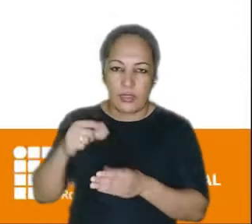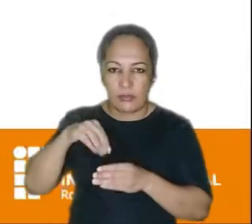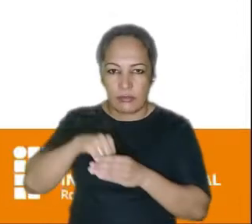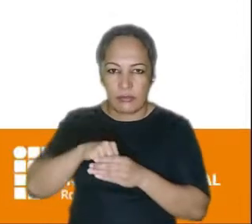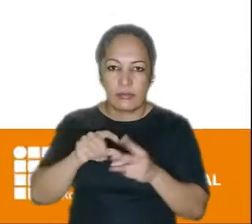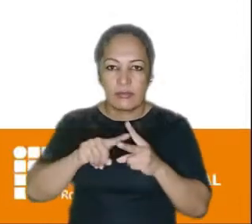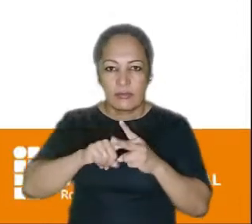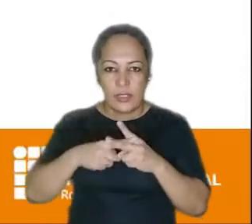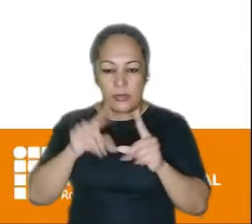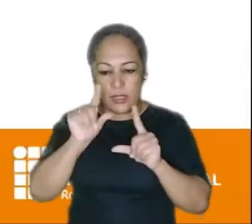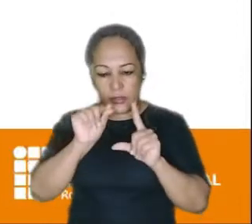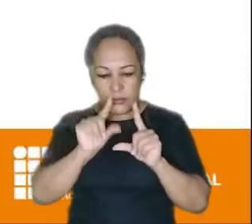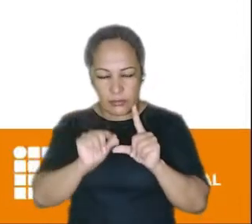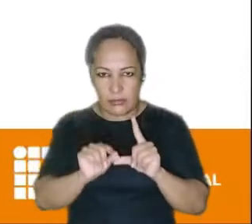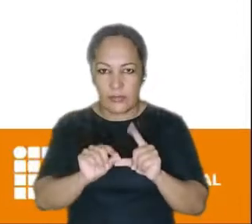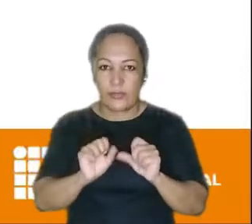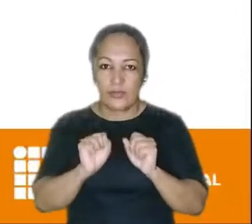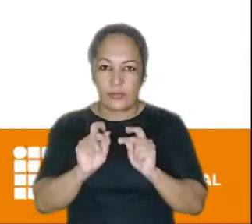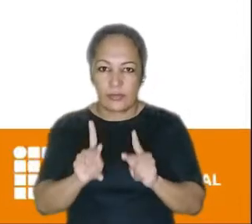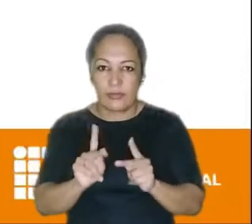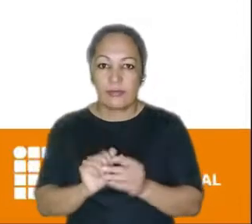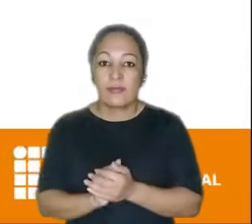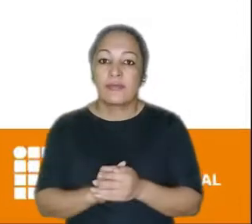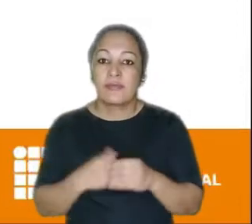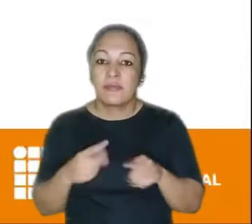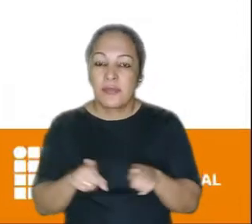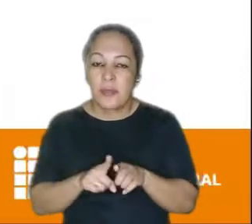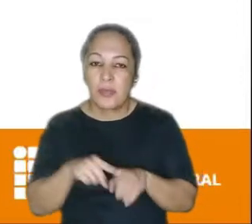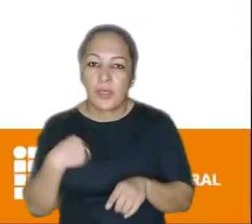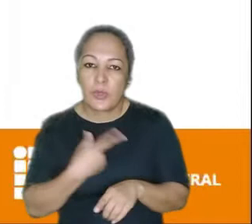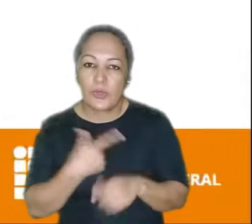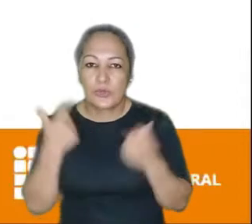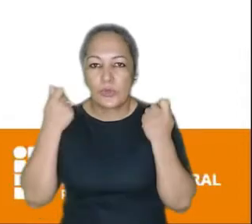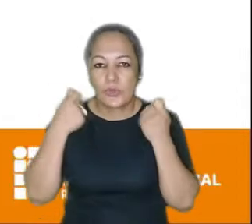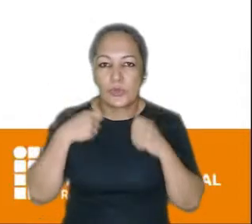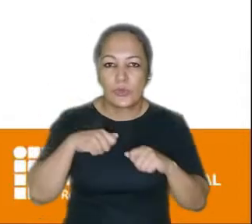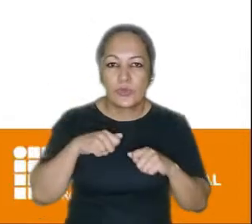tá bom? E nós também conseguimos,